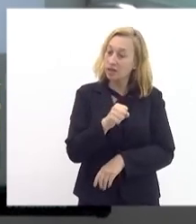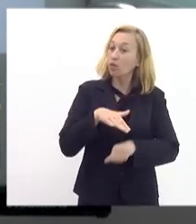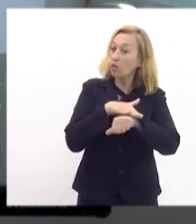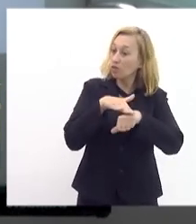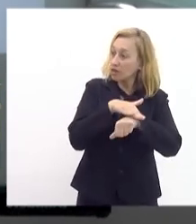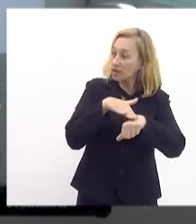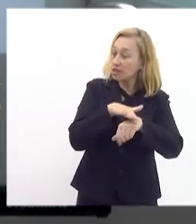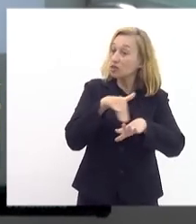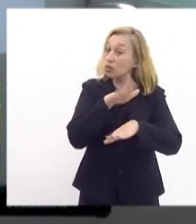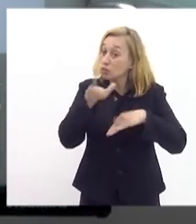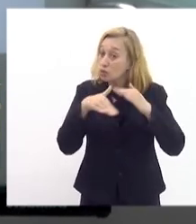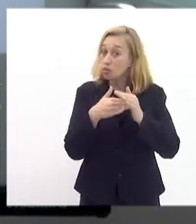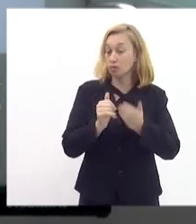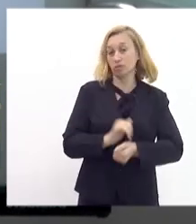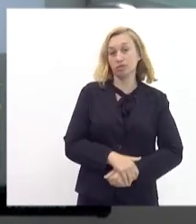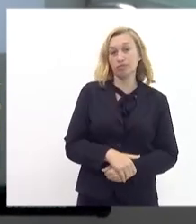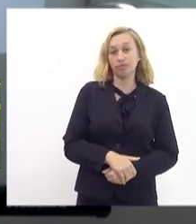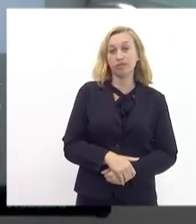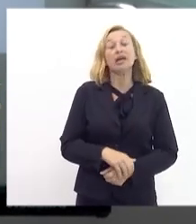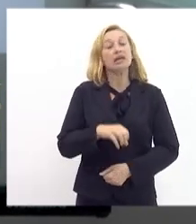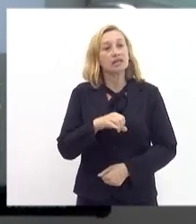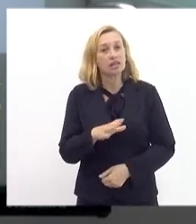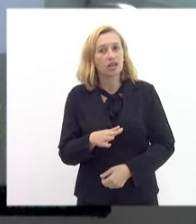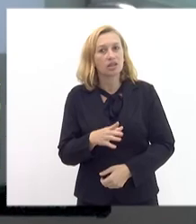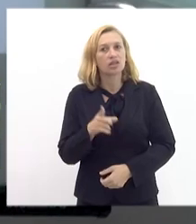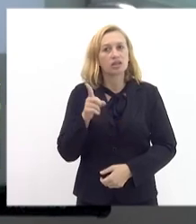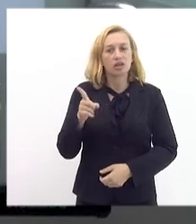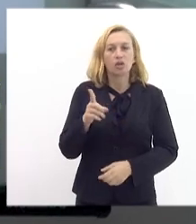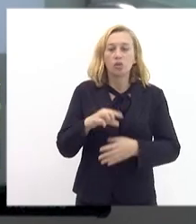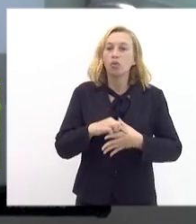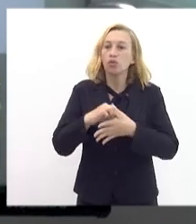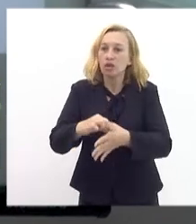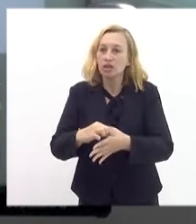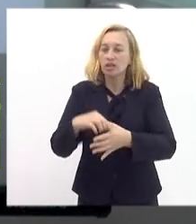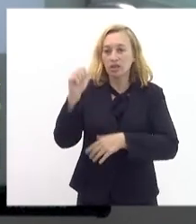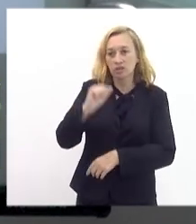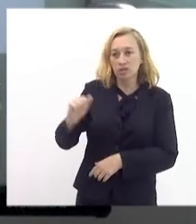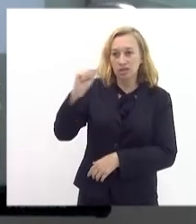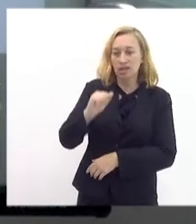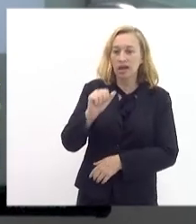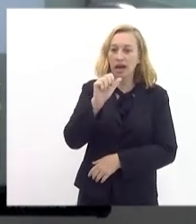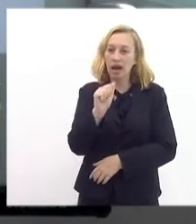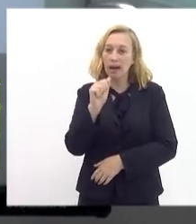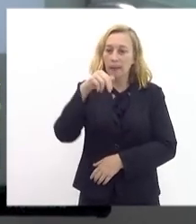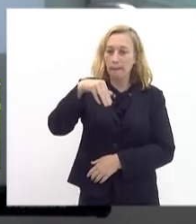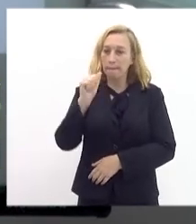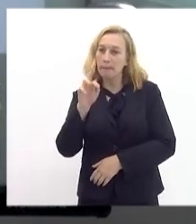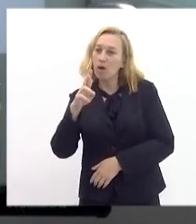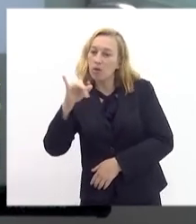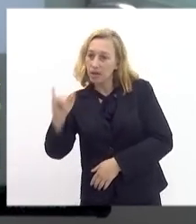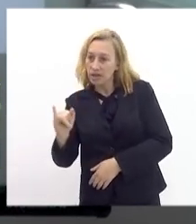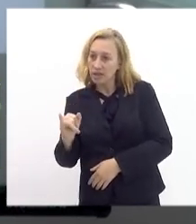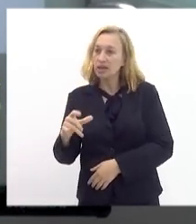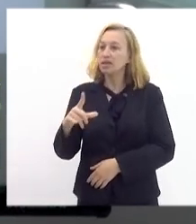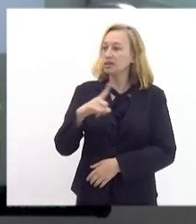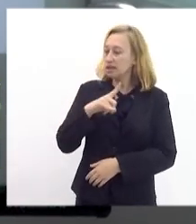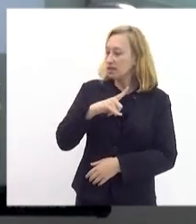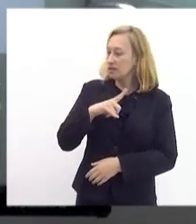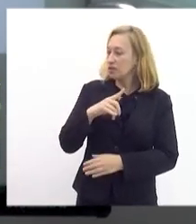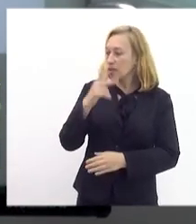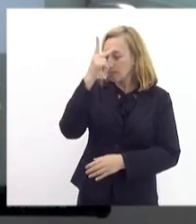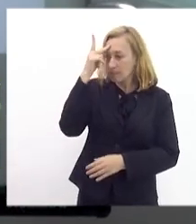conversando com todos estive com o líder da associação chamado Amauri estive com uma